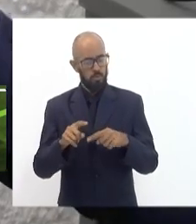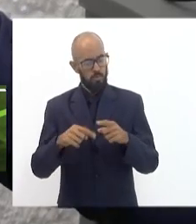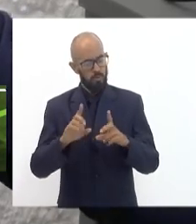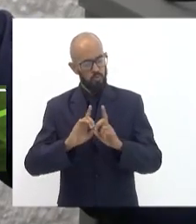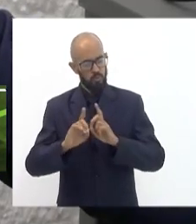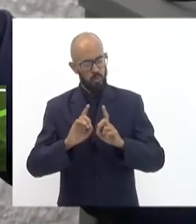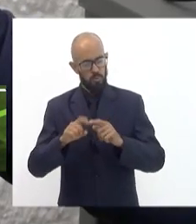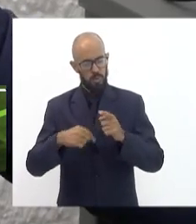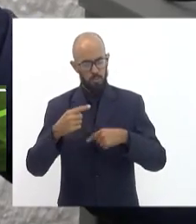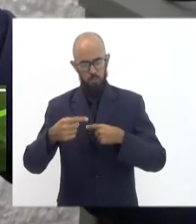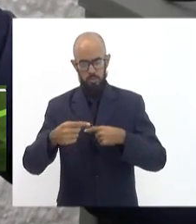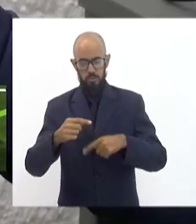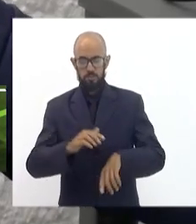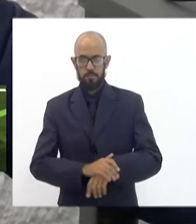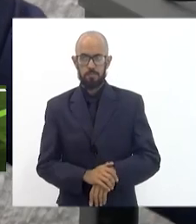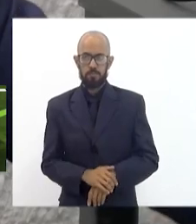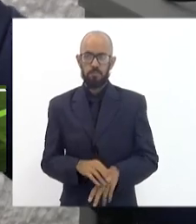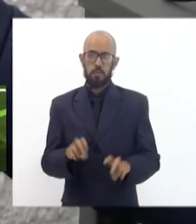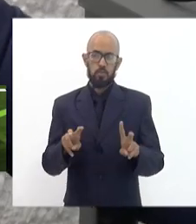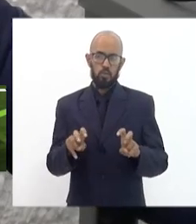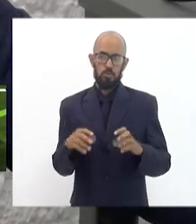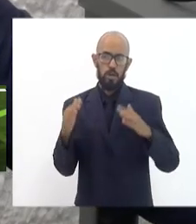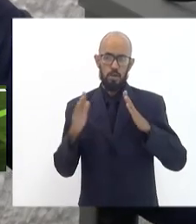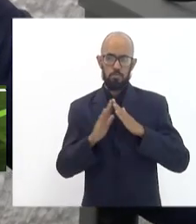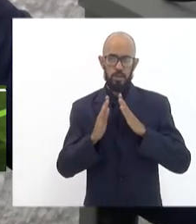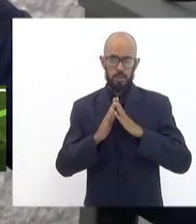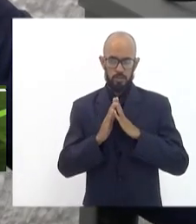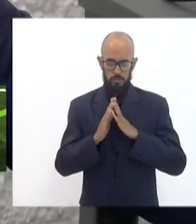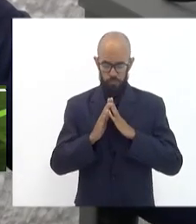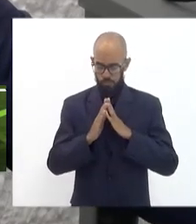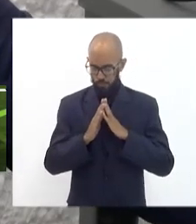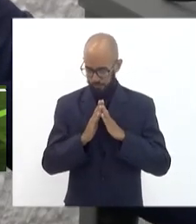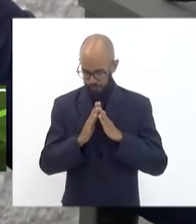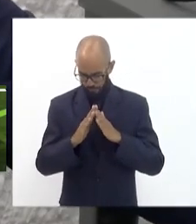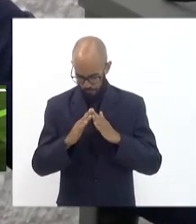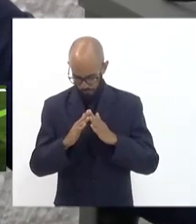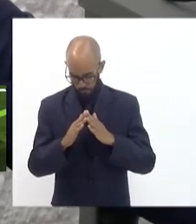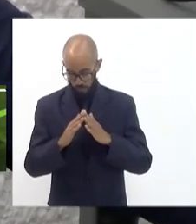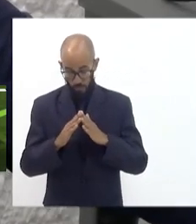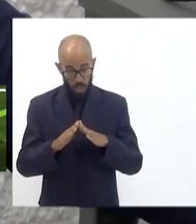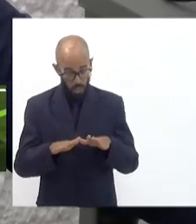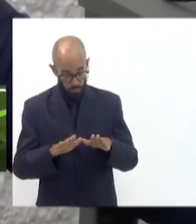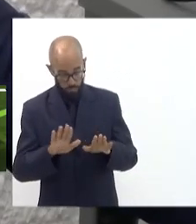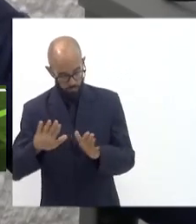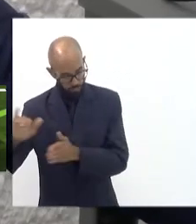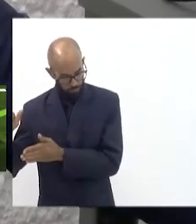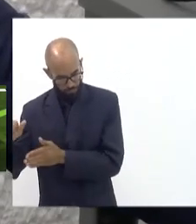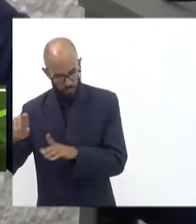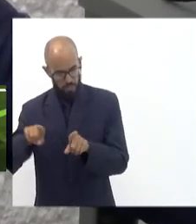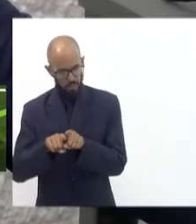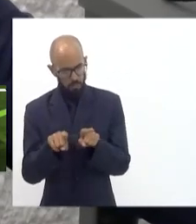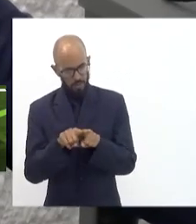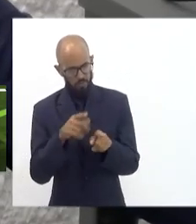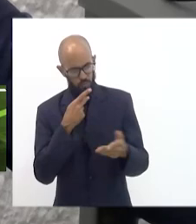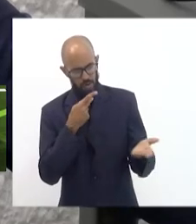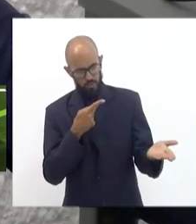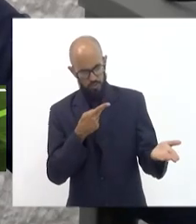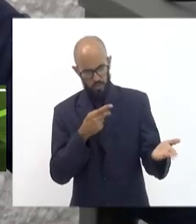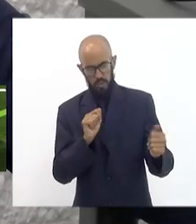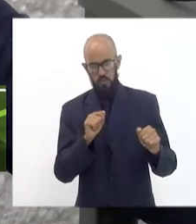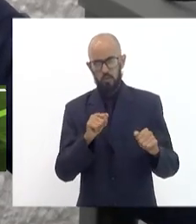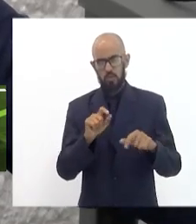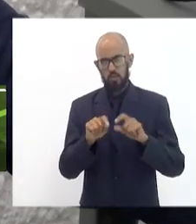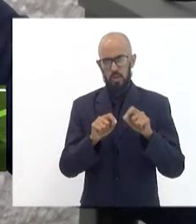mais para frente em relação à Habitação é e te dizer inclusive que eu me